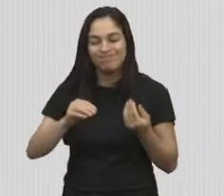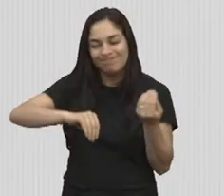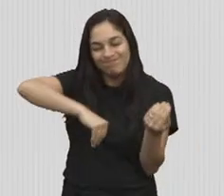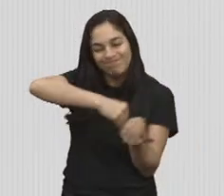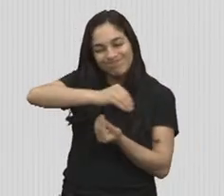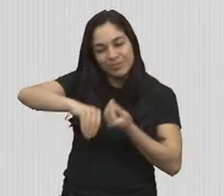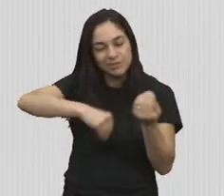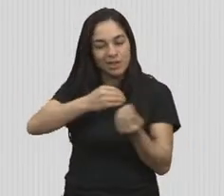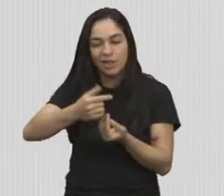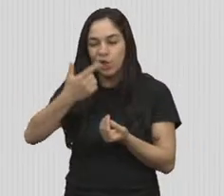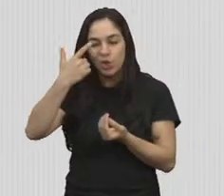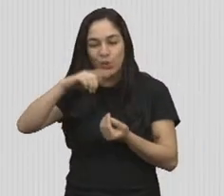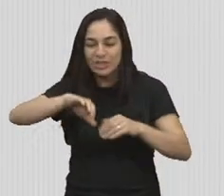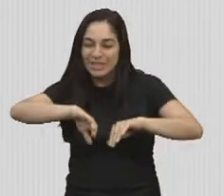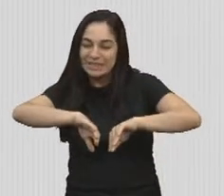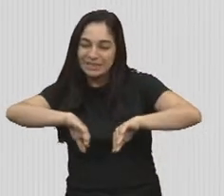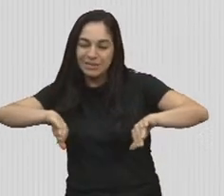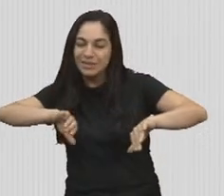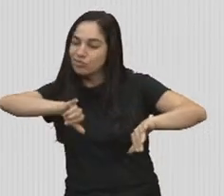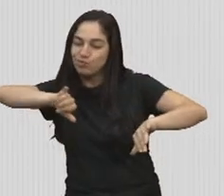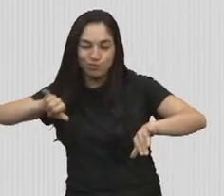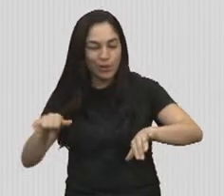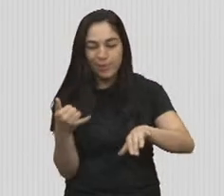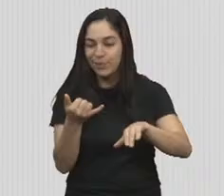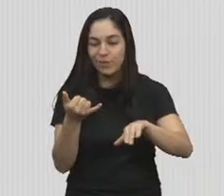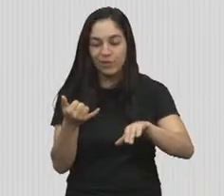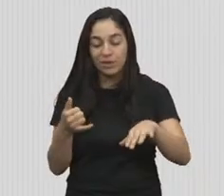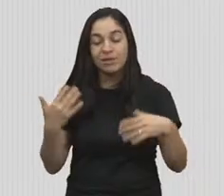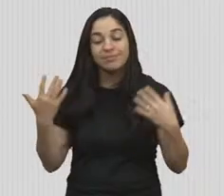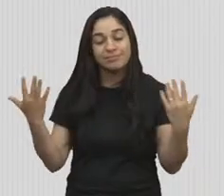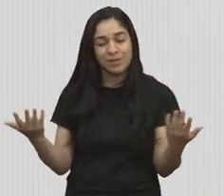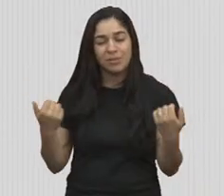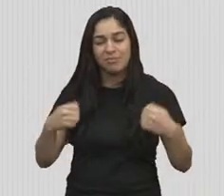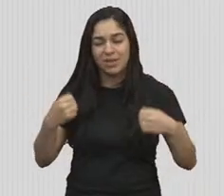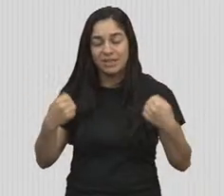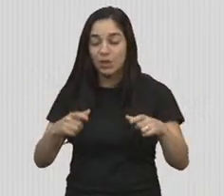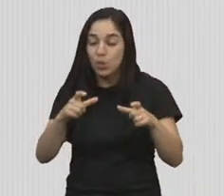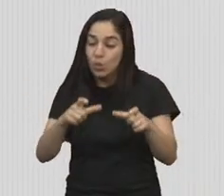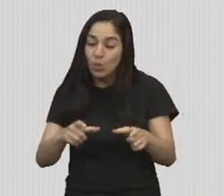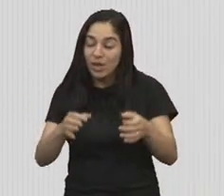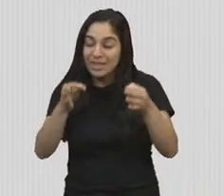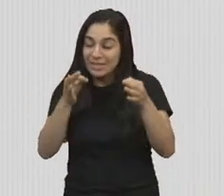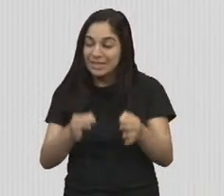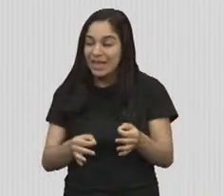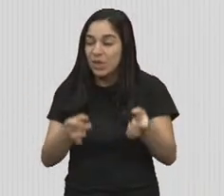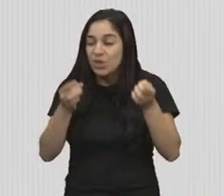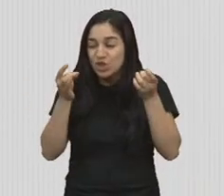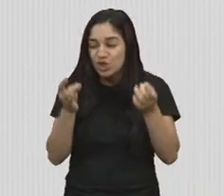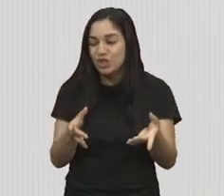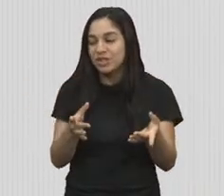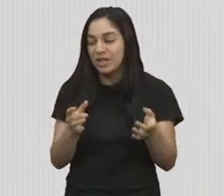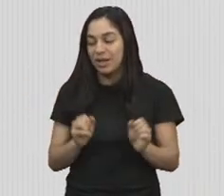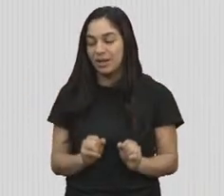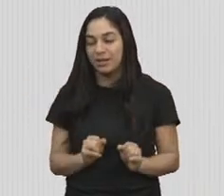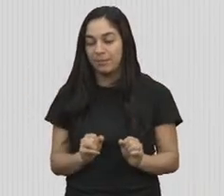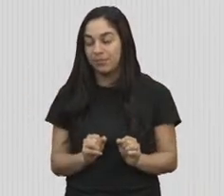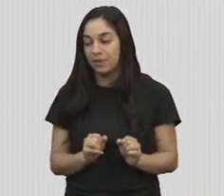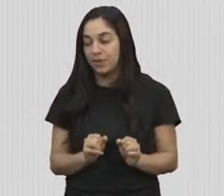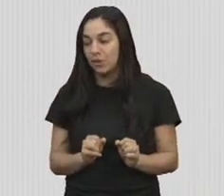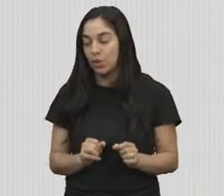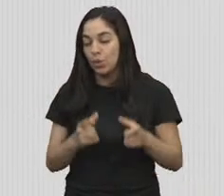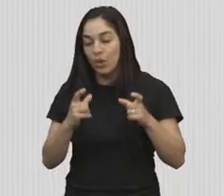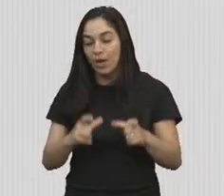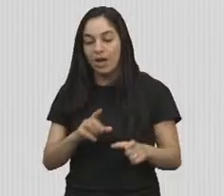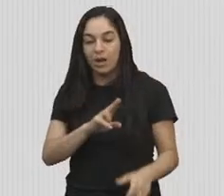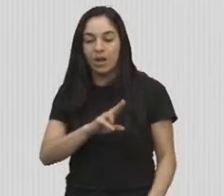misturado, a gente não consegue fazer o aproveitamento disso, a gente tem que descartar direto no aterro. Então, nos leves, as pessoas,